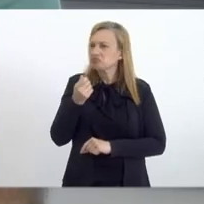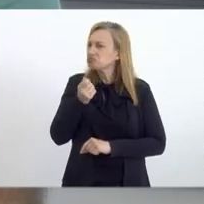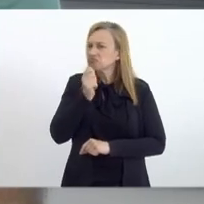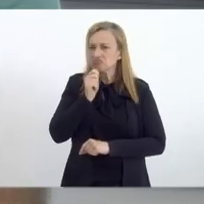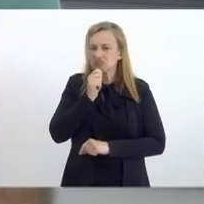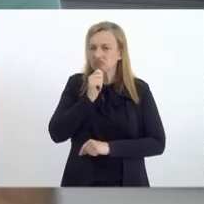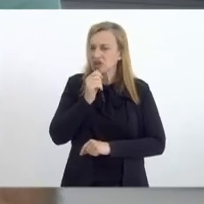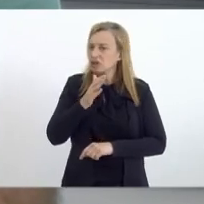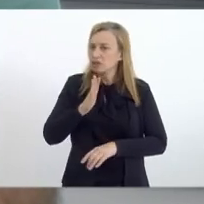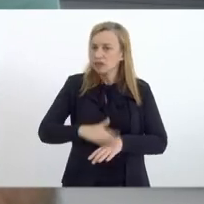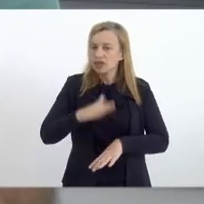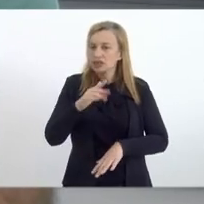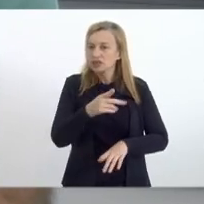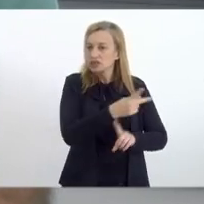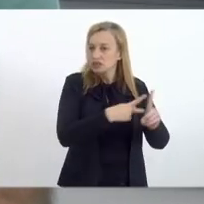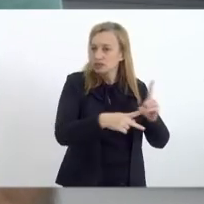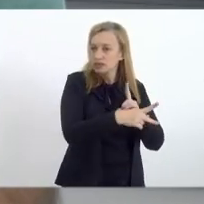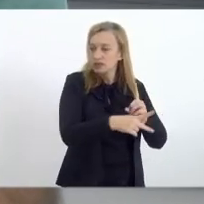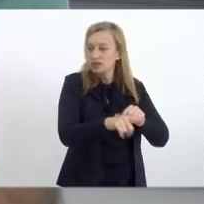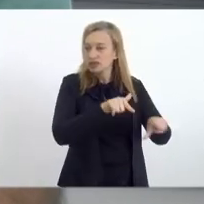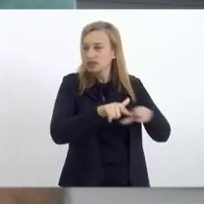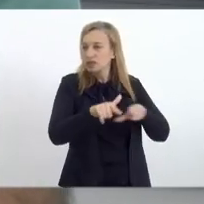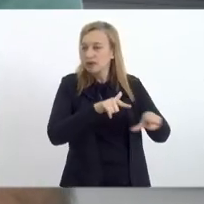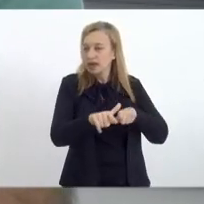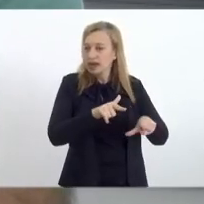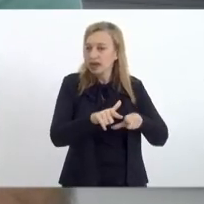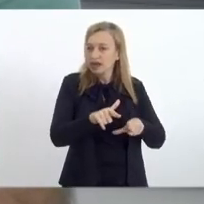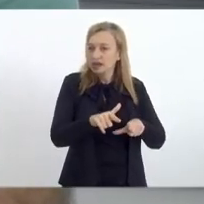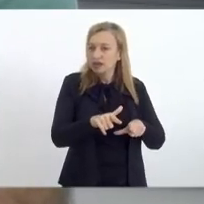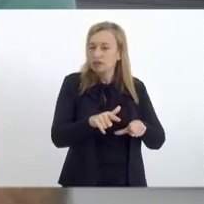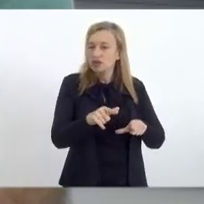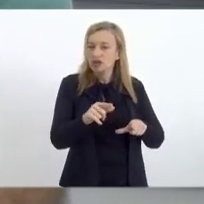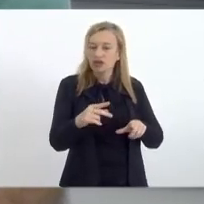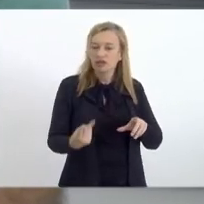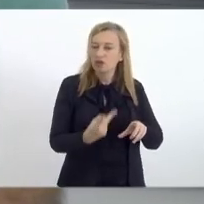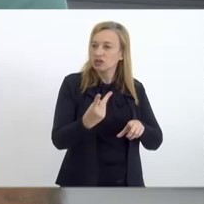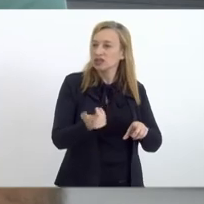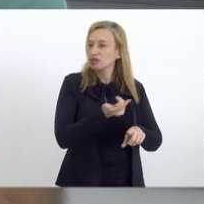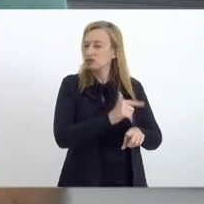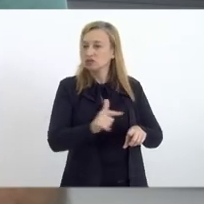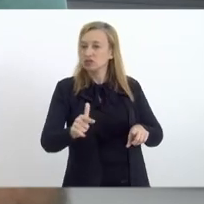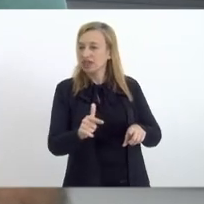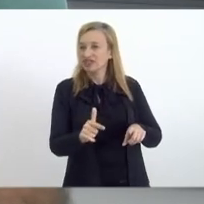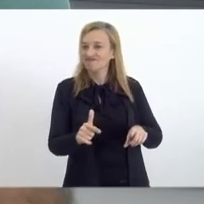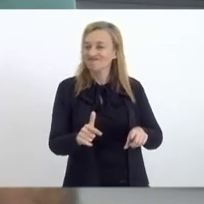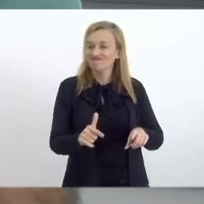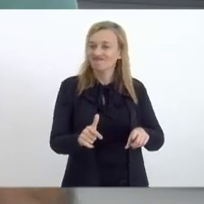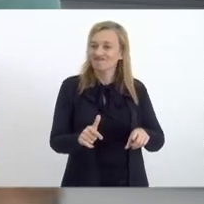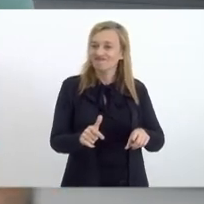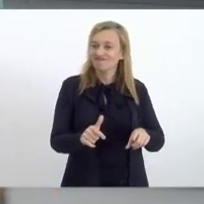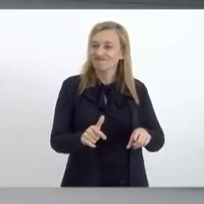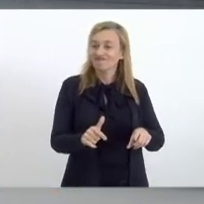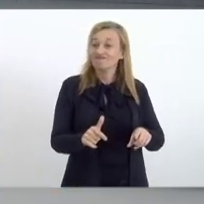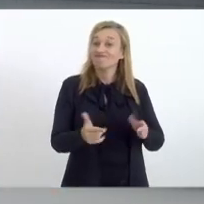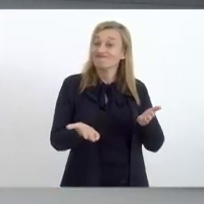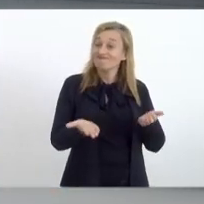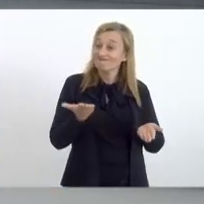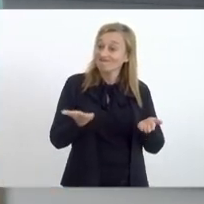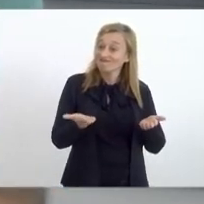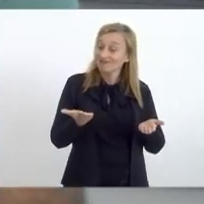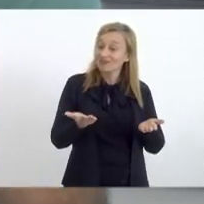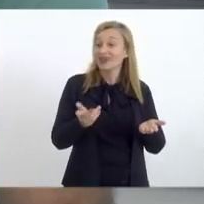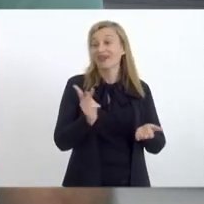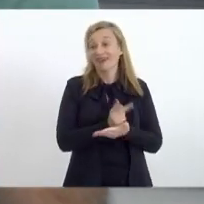Previdência, pois há um grande descasamento entre a remuneração e a necessidade de especialização das funções. A balança está pesando para o lado